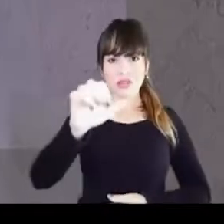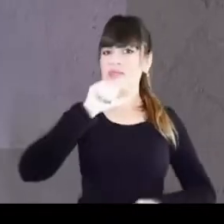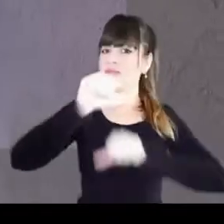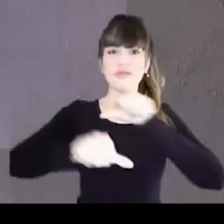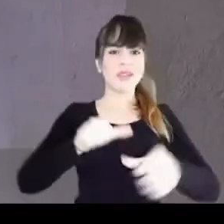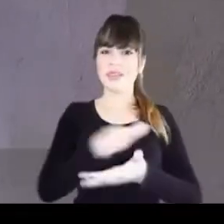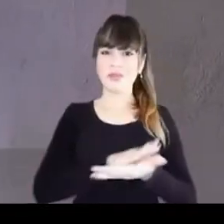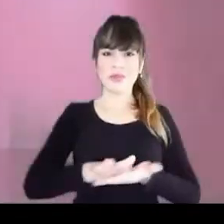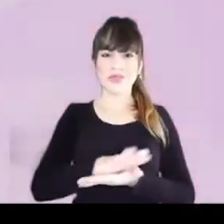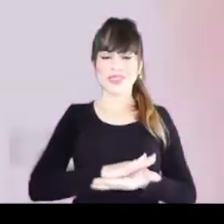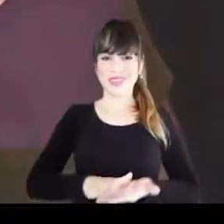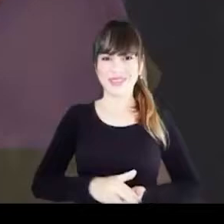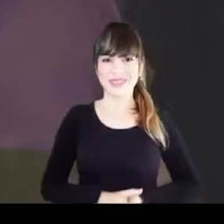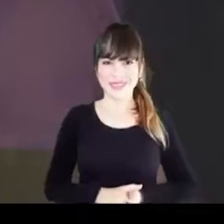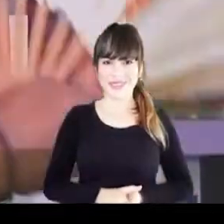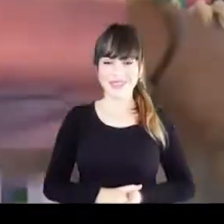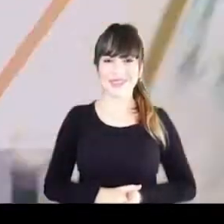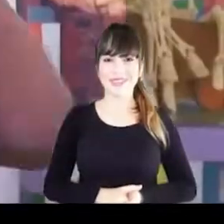performances e entrevistas.